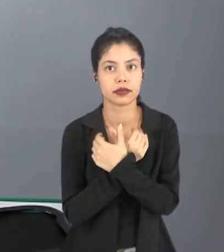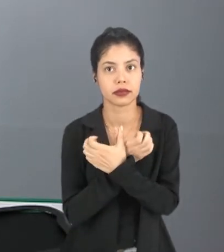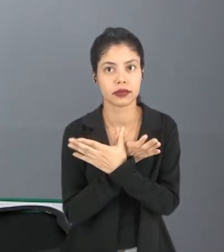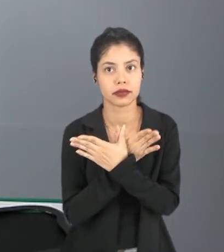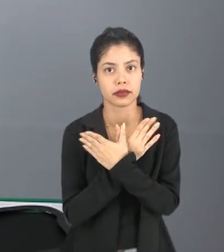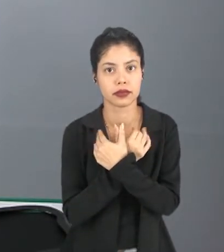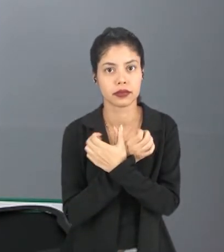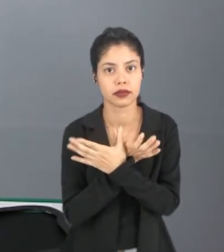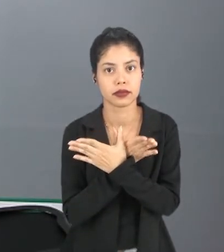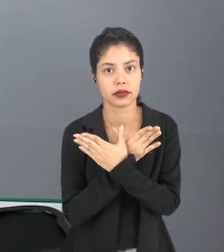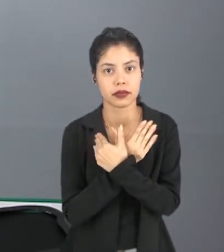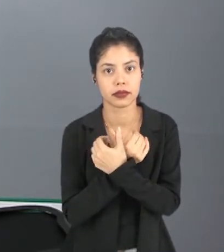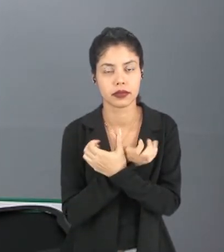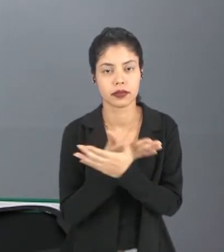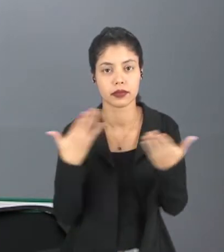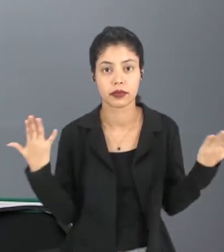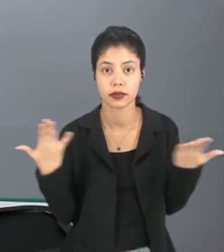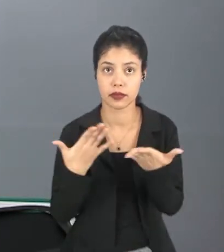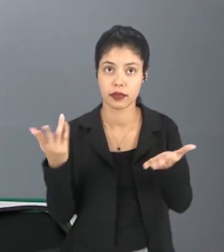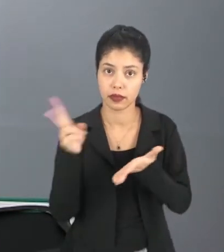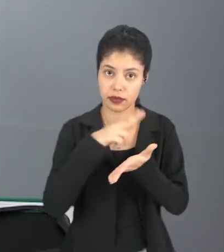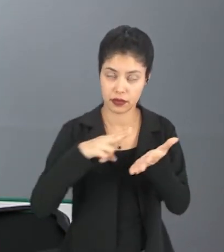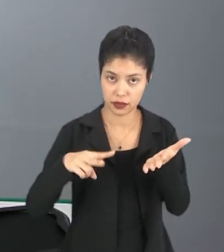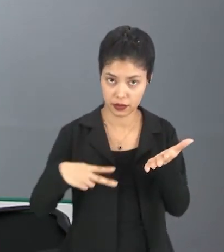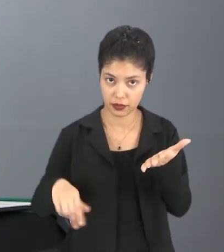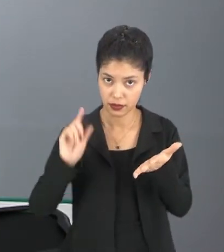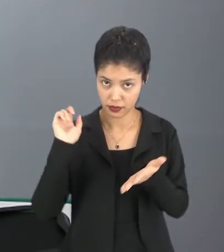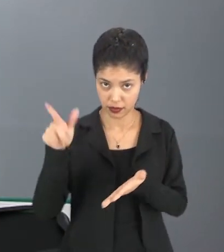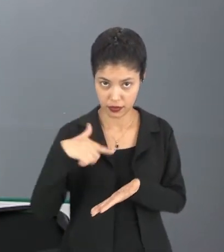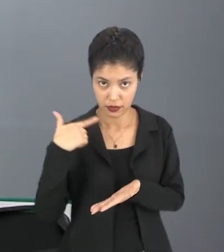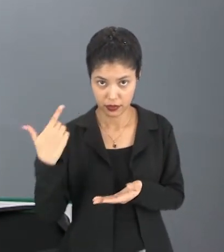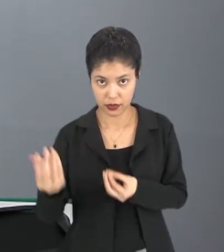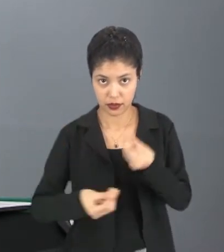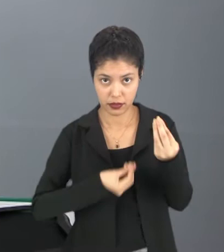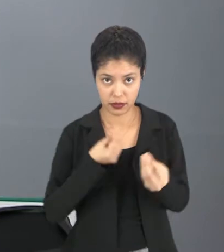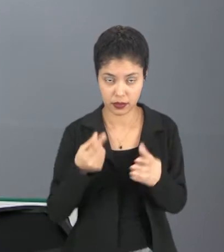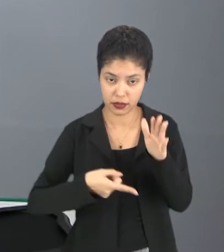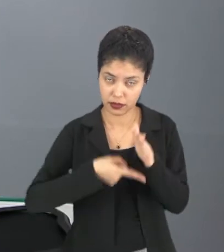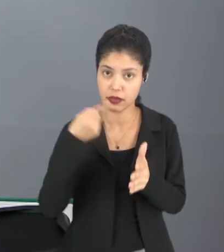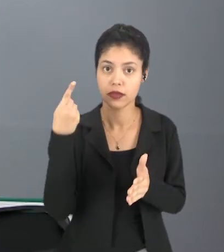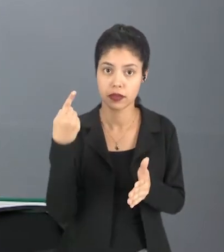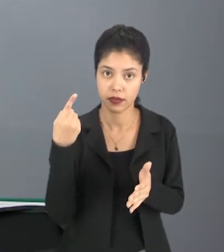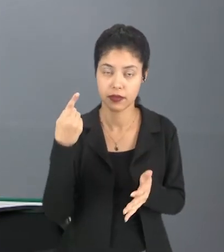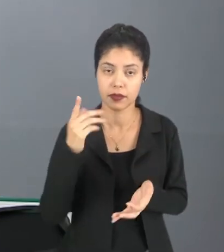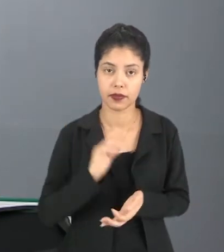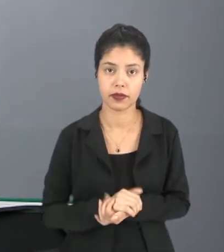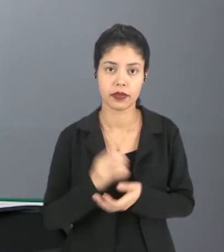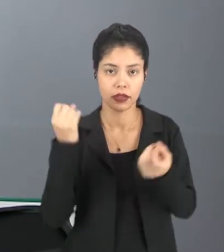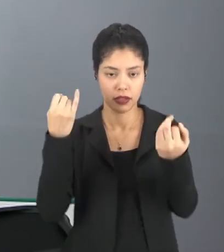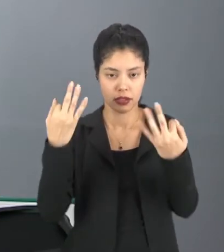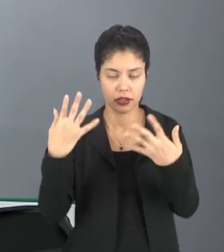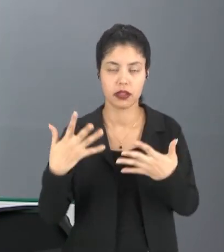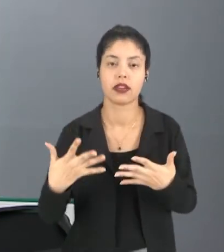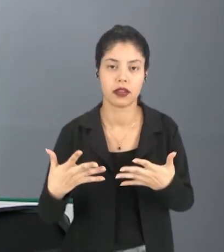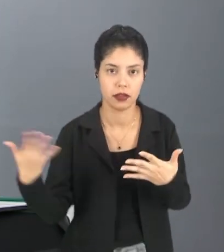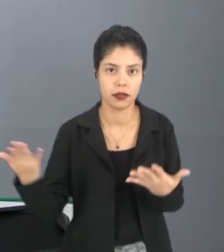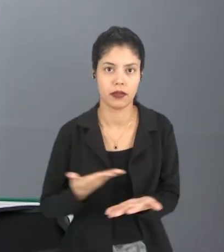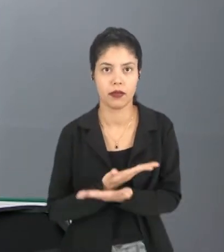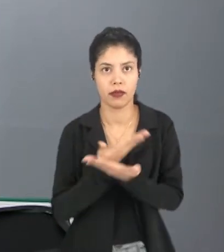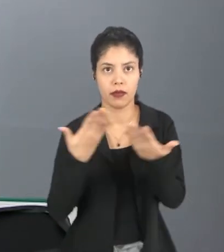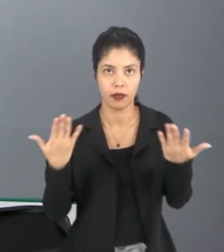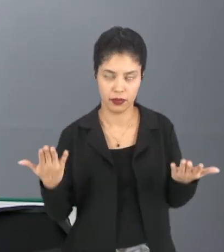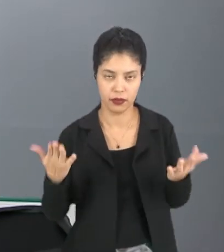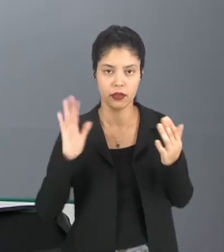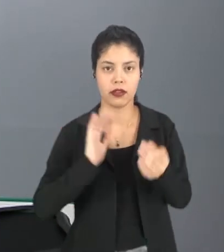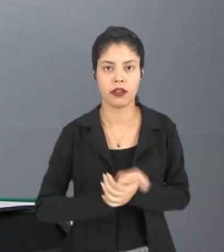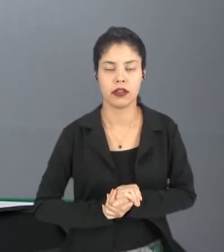borboletas. E agora nós vamos ler ele de outra forma. A primeira forma foi eu explicando para